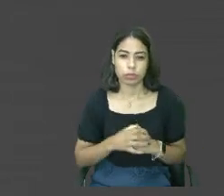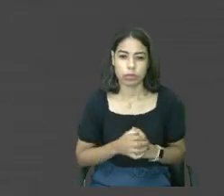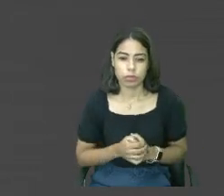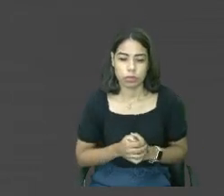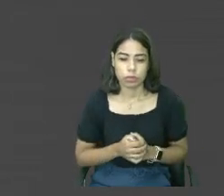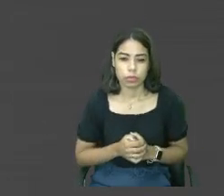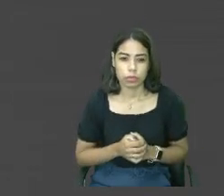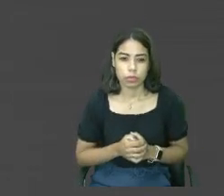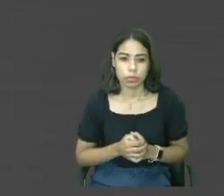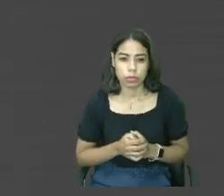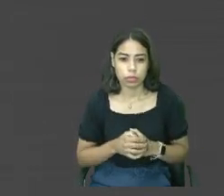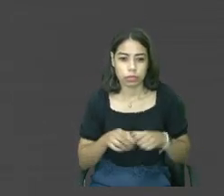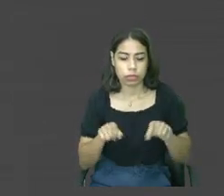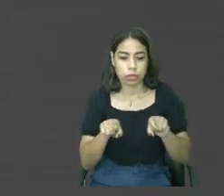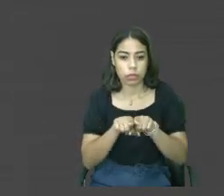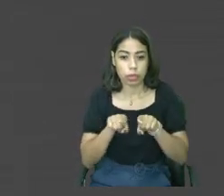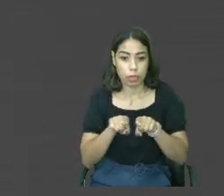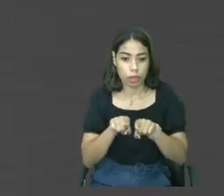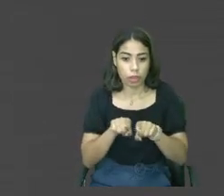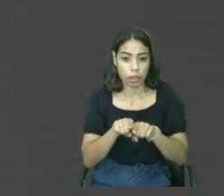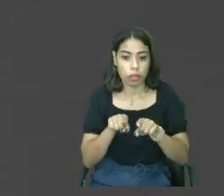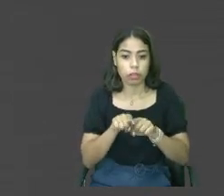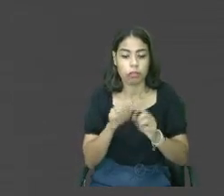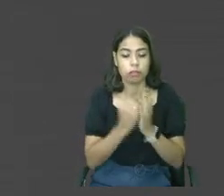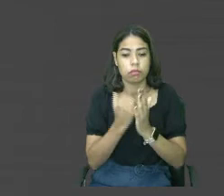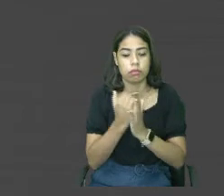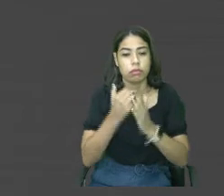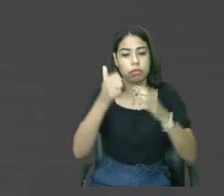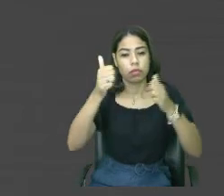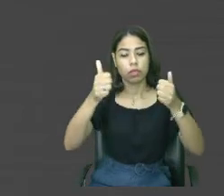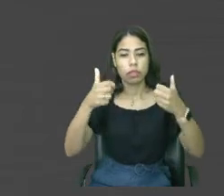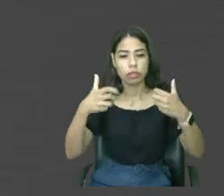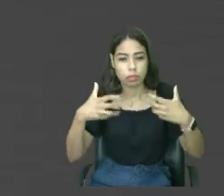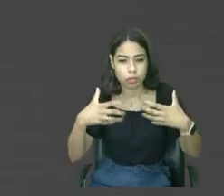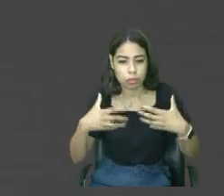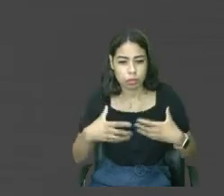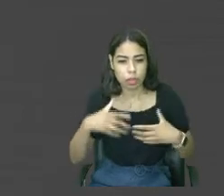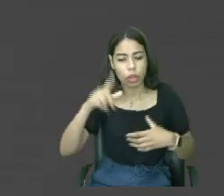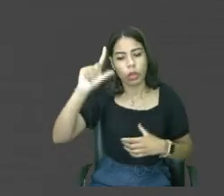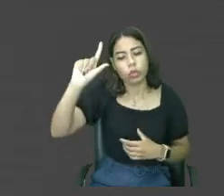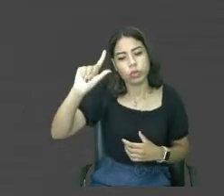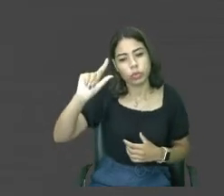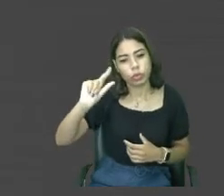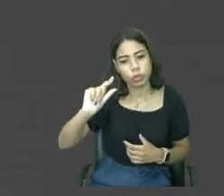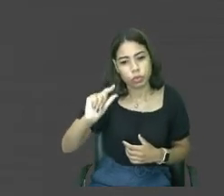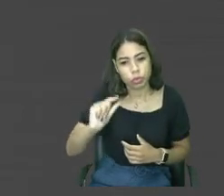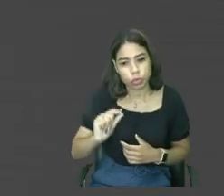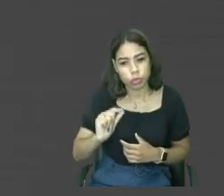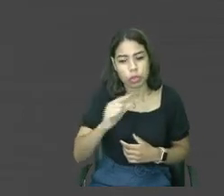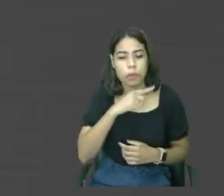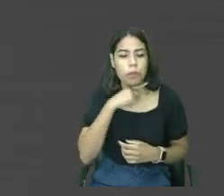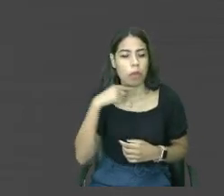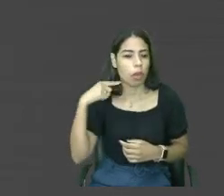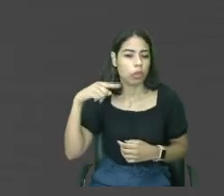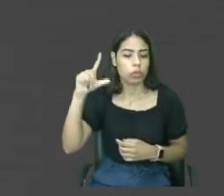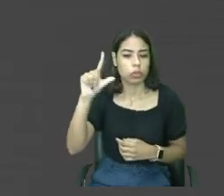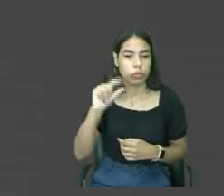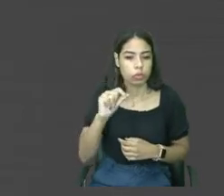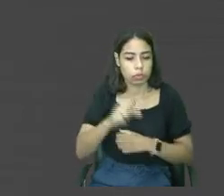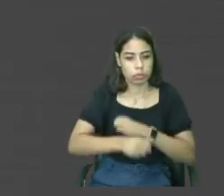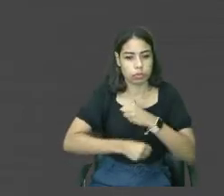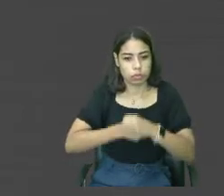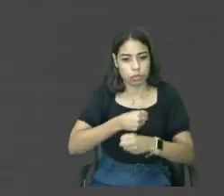Aqui as causas externas, aí a gente vê uma diminuição, né? A gente teve no ano de 2021